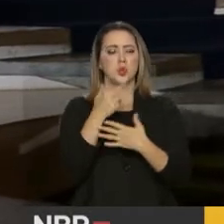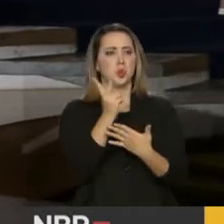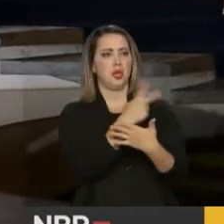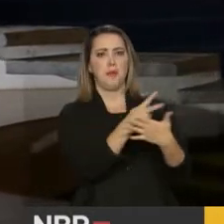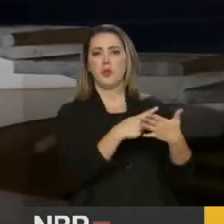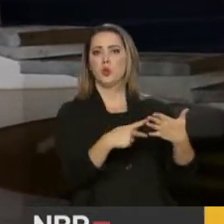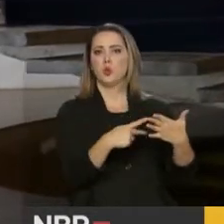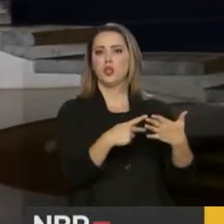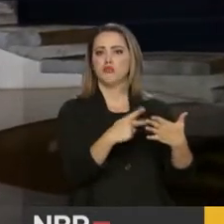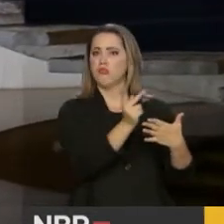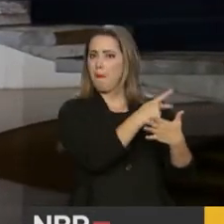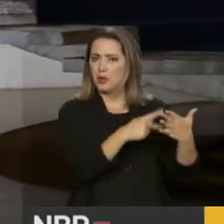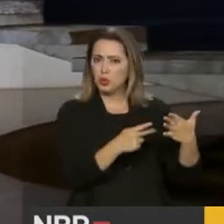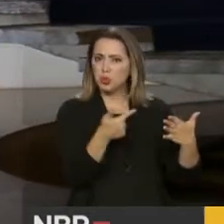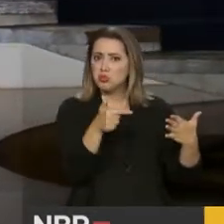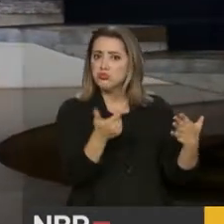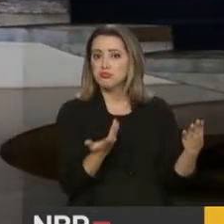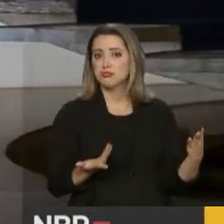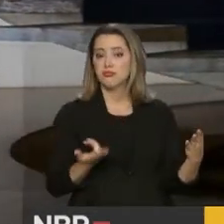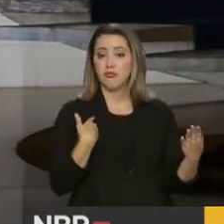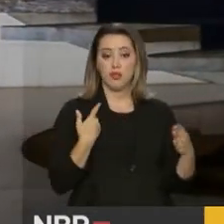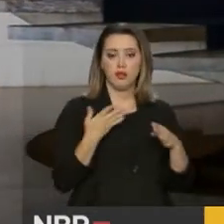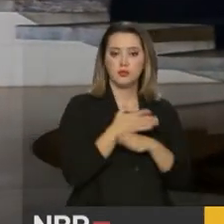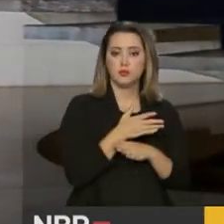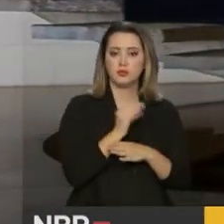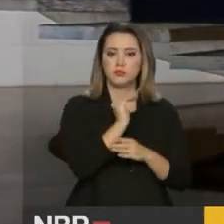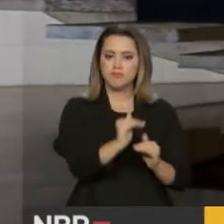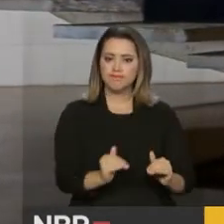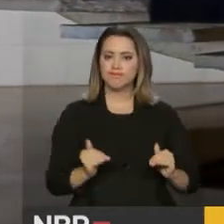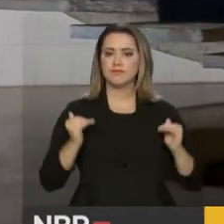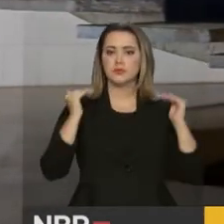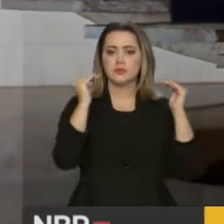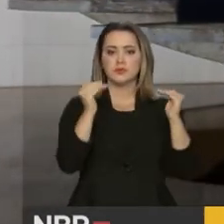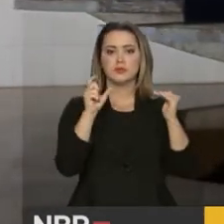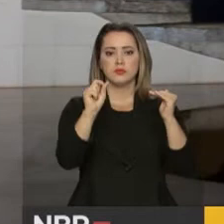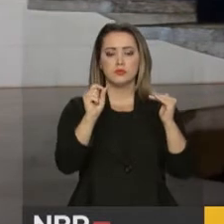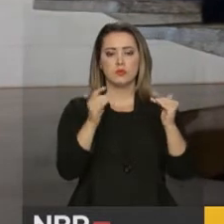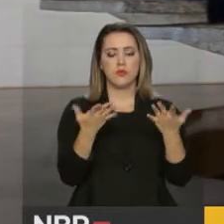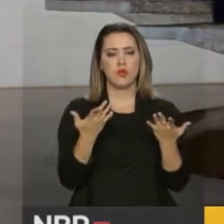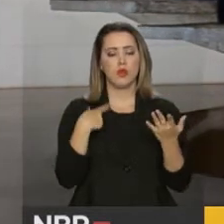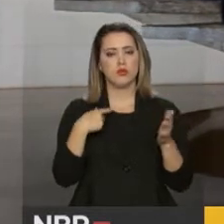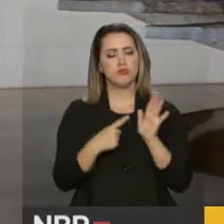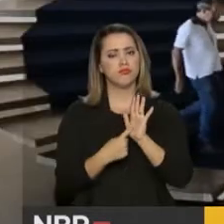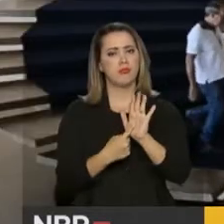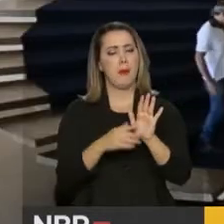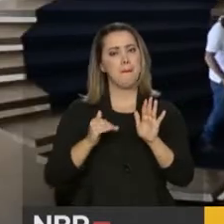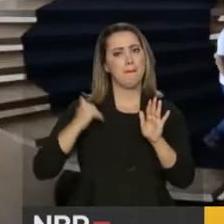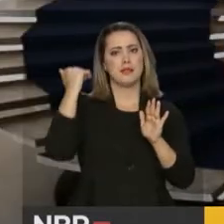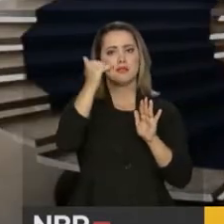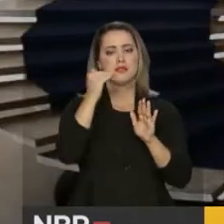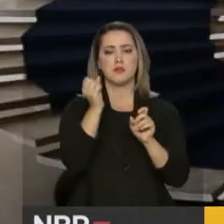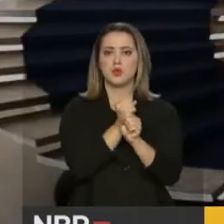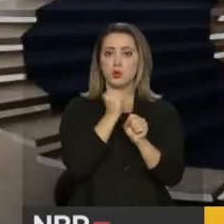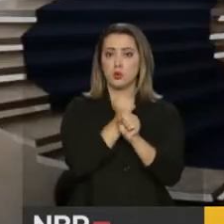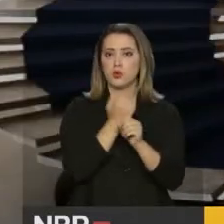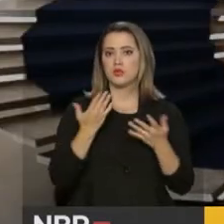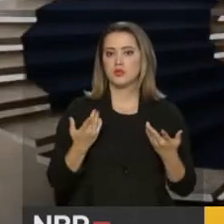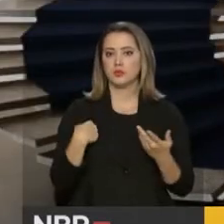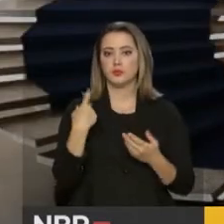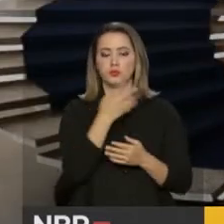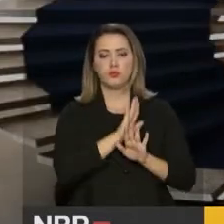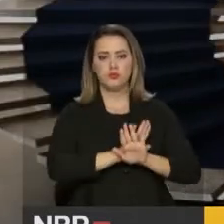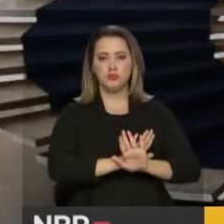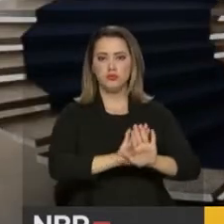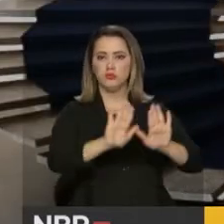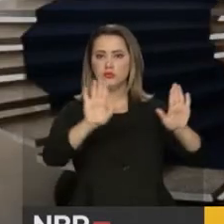pinturas. É um hall de entrada que sobressai o aspecto construtivo. Então nós temos nas